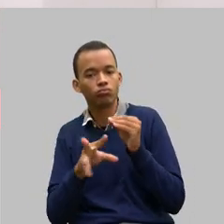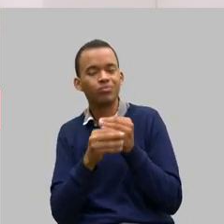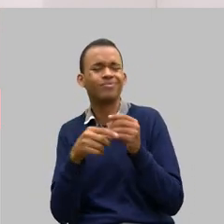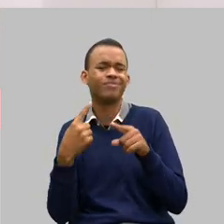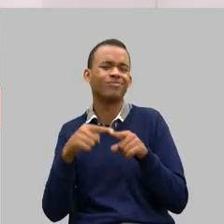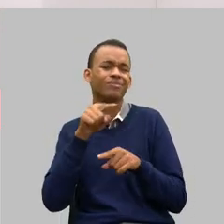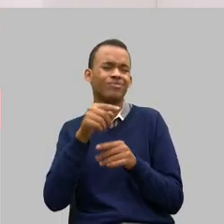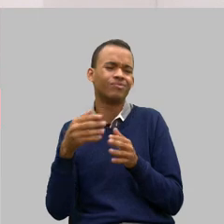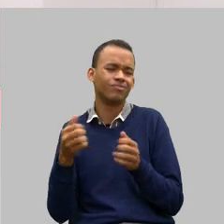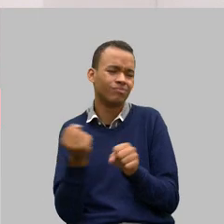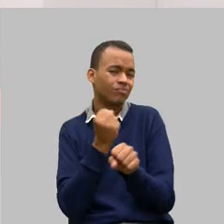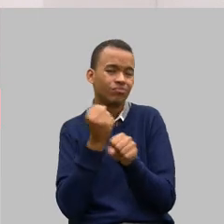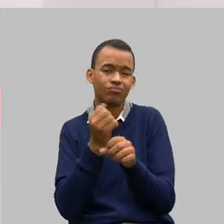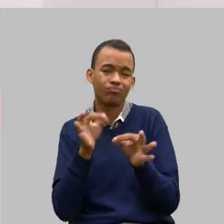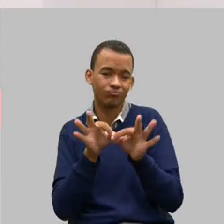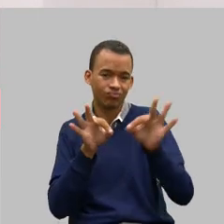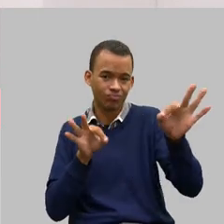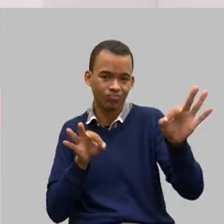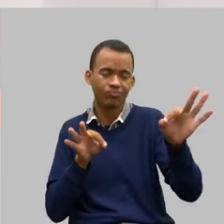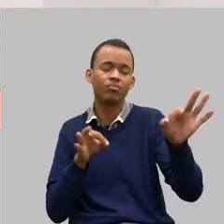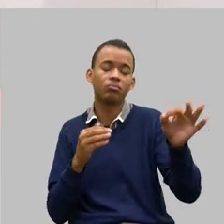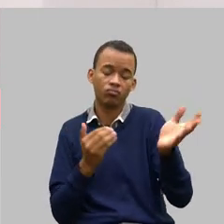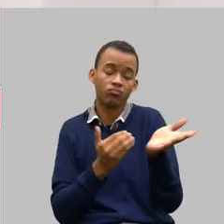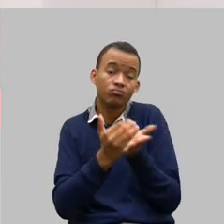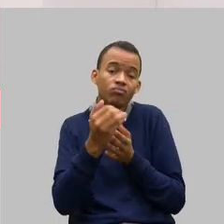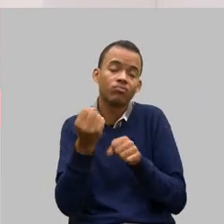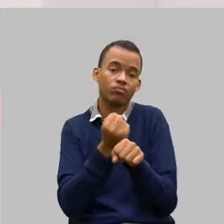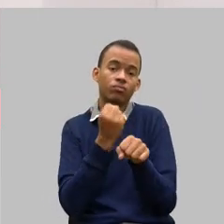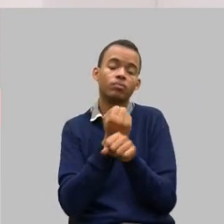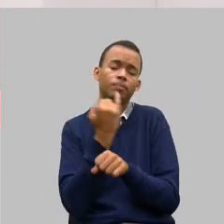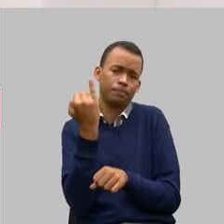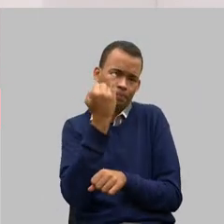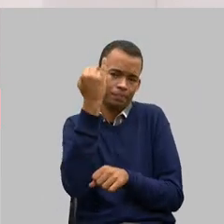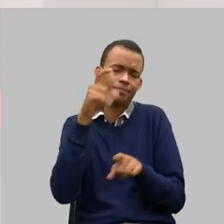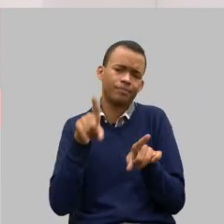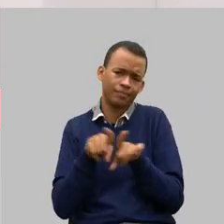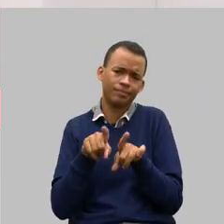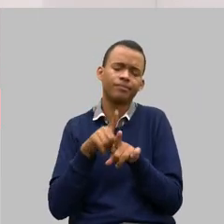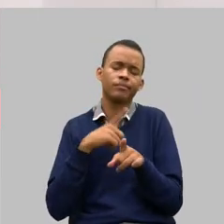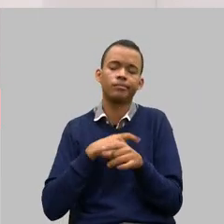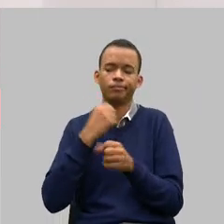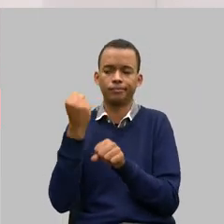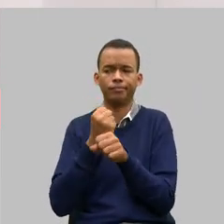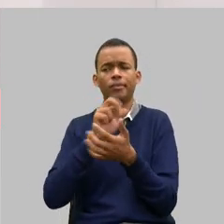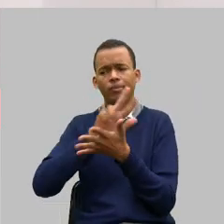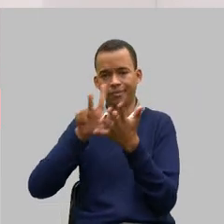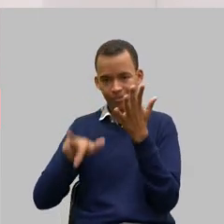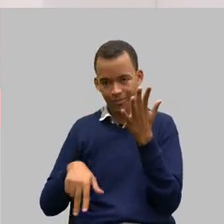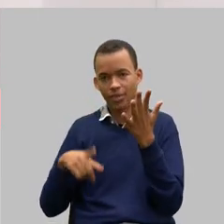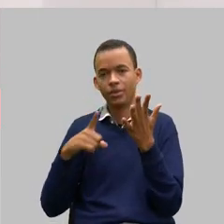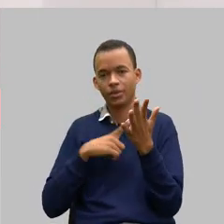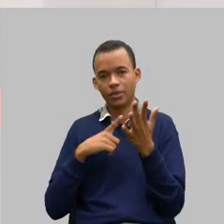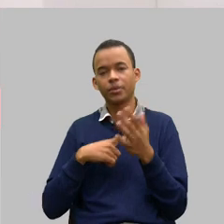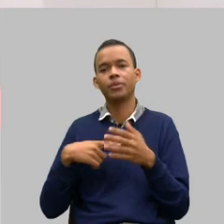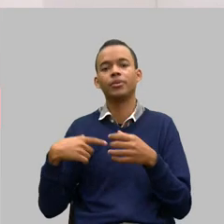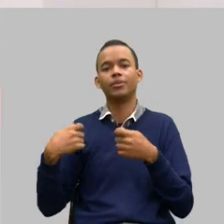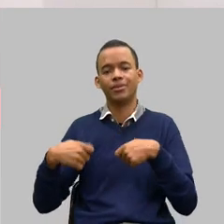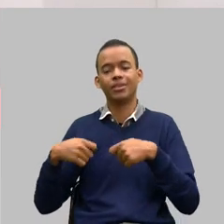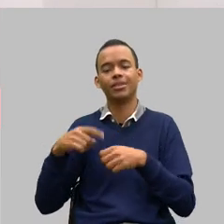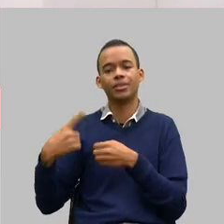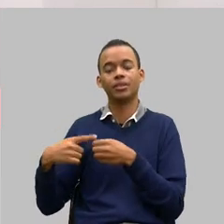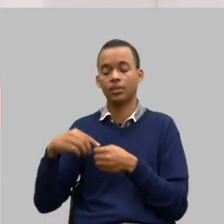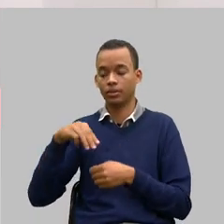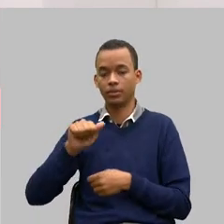importante de execução e poderia falar diversas outras né tivemos agora recente em Mar de Espanha onde tá sendo